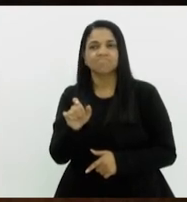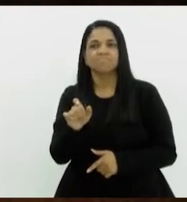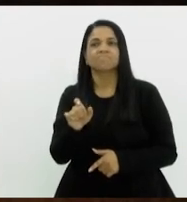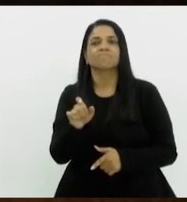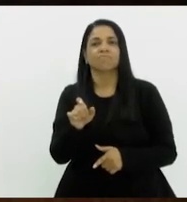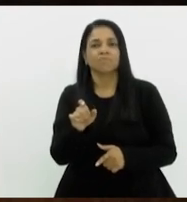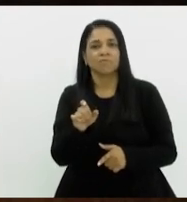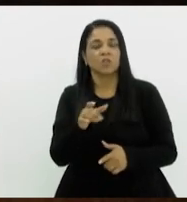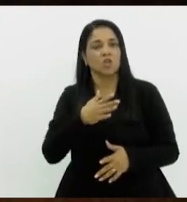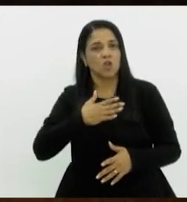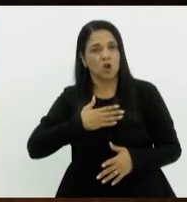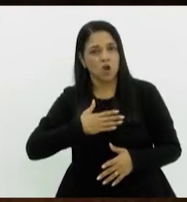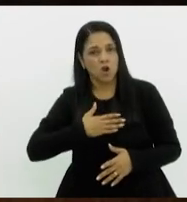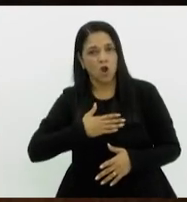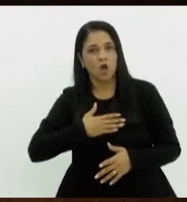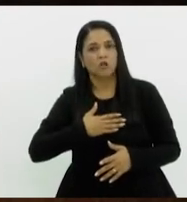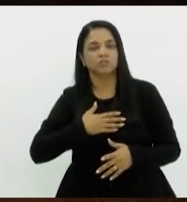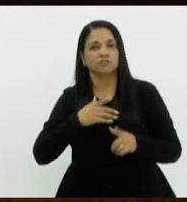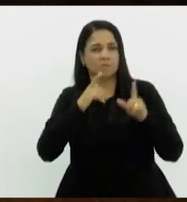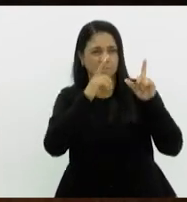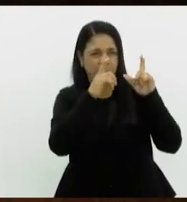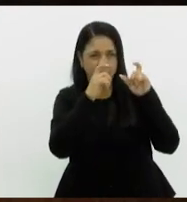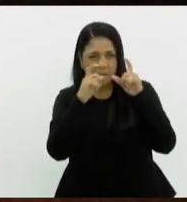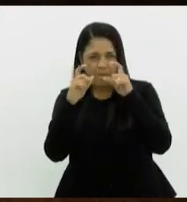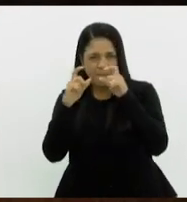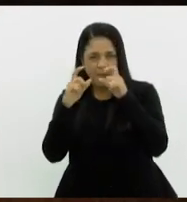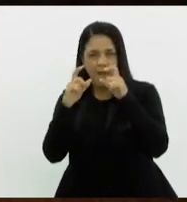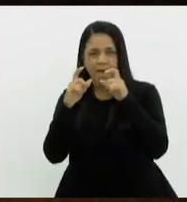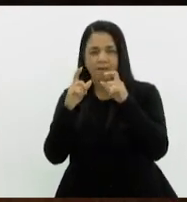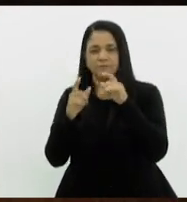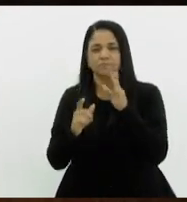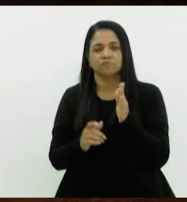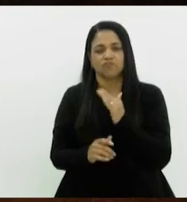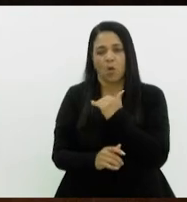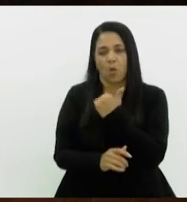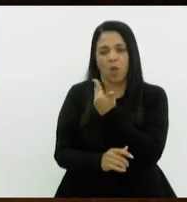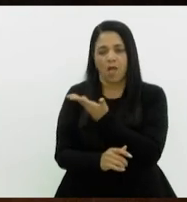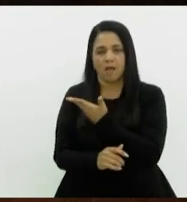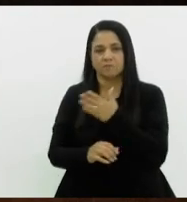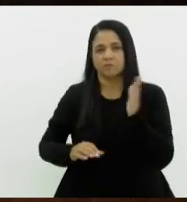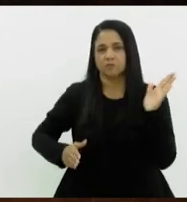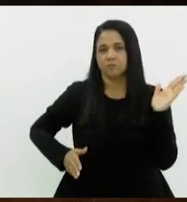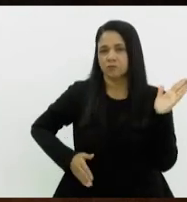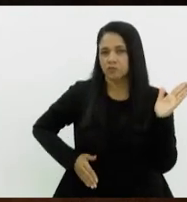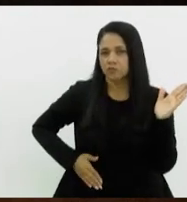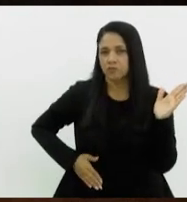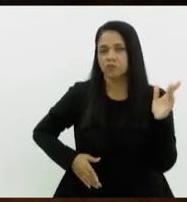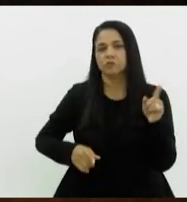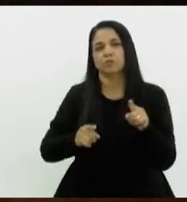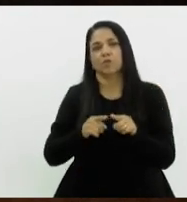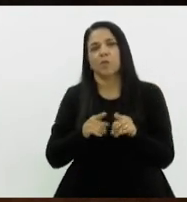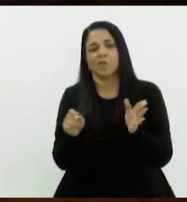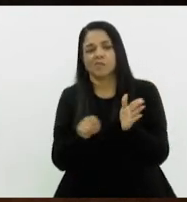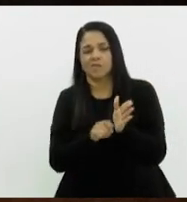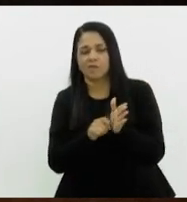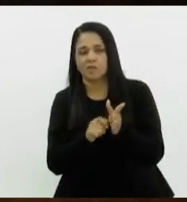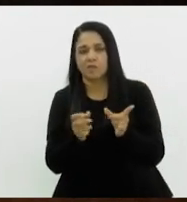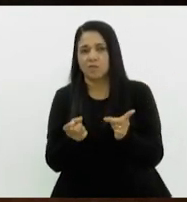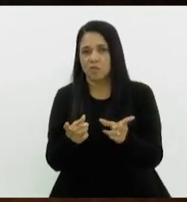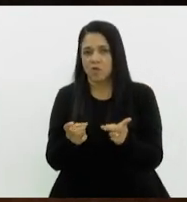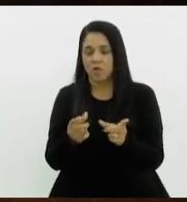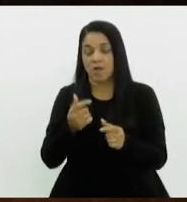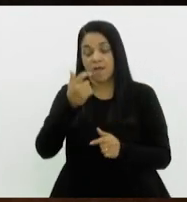àqueles que gostam de se deixar fotografar ao lado de fascínoras, de marginais, de traficantes de droga. Porém,